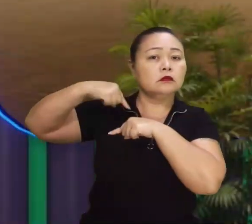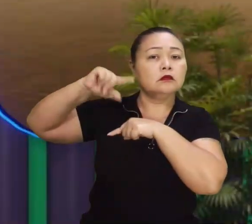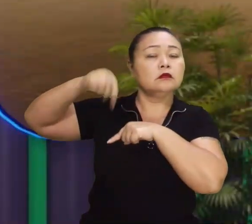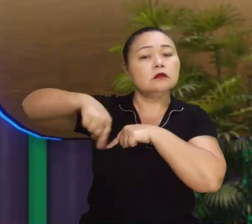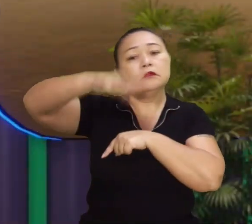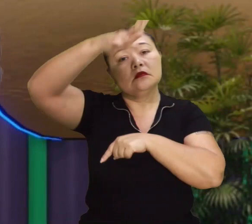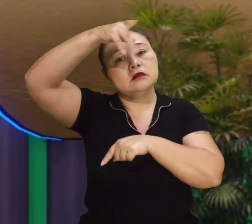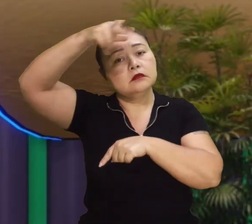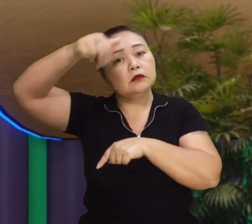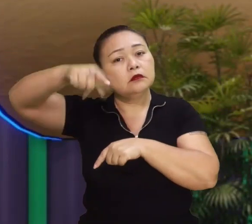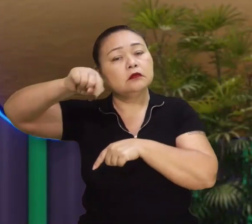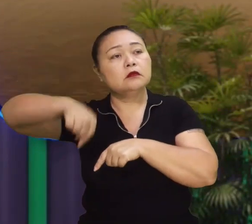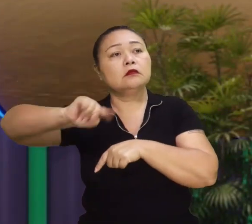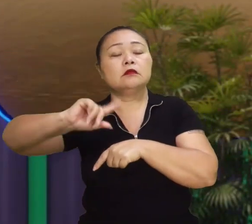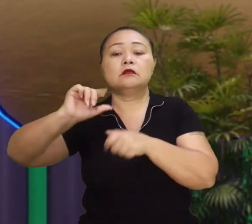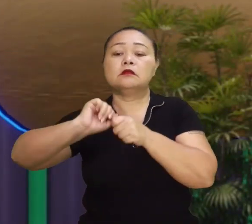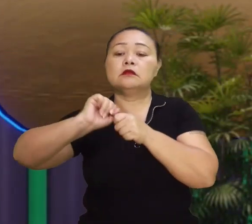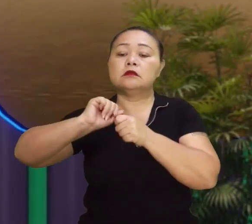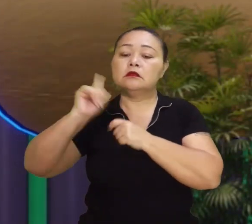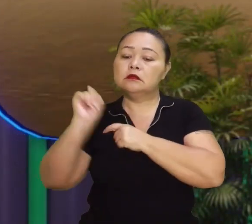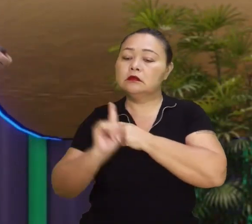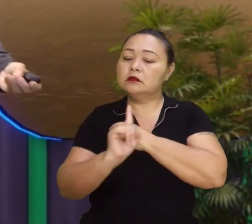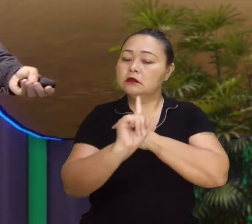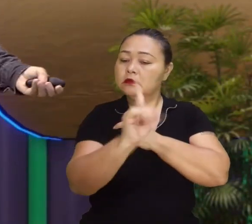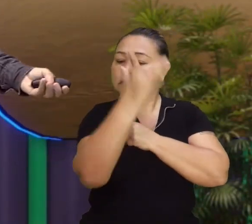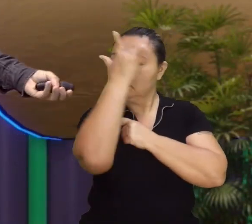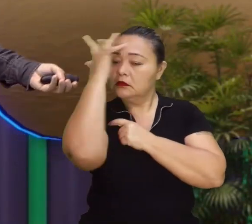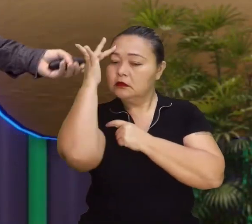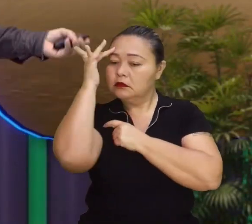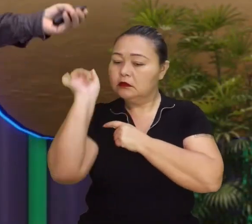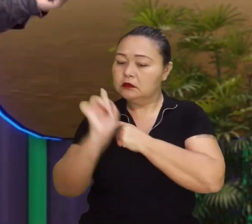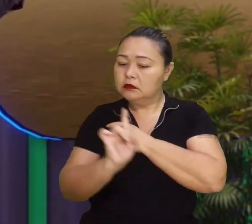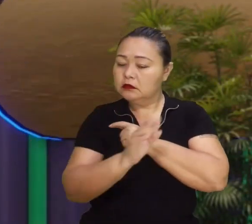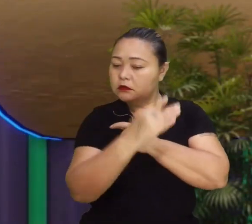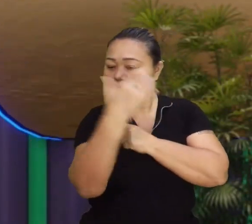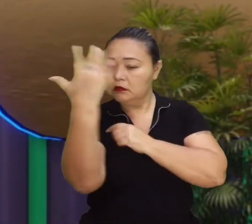aqui na Amazônia, os bandeirantes, eles